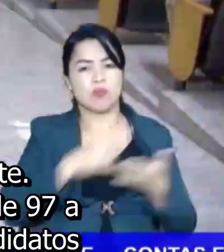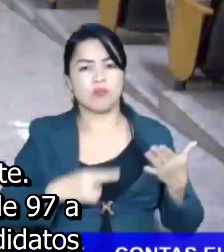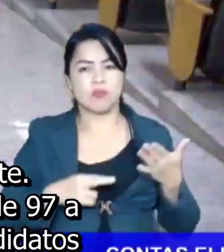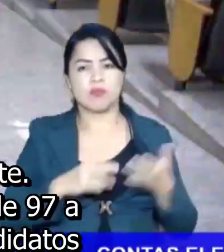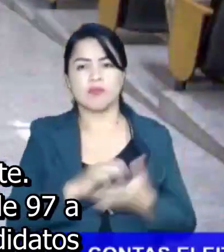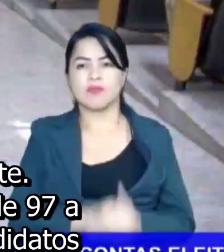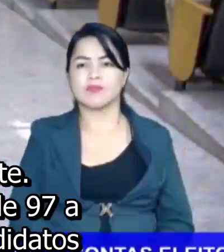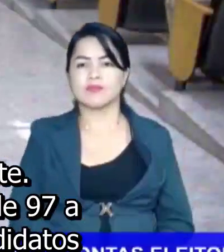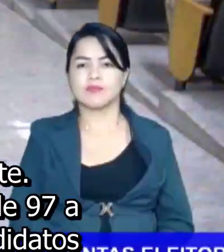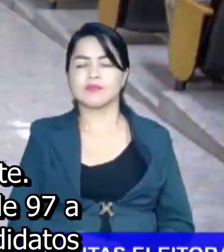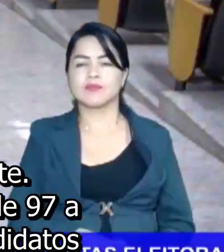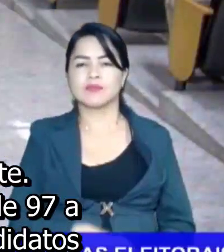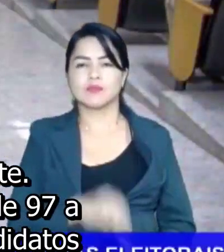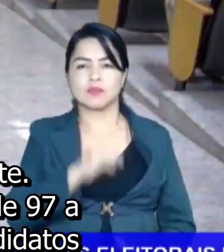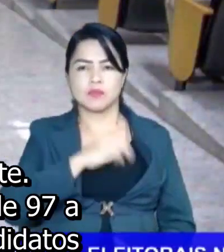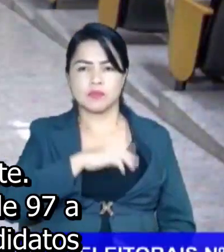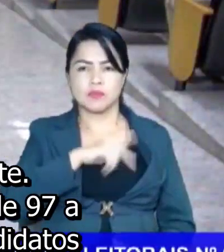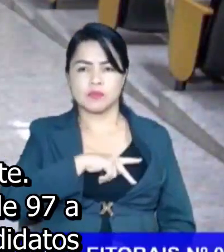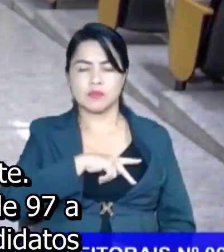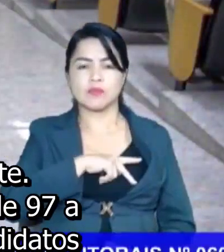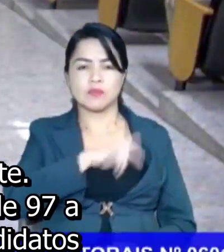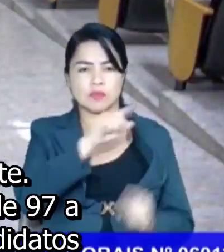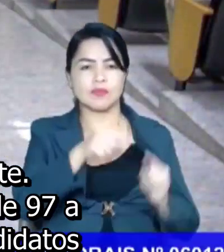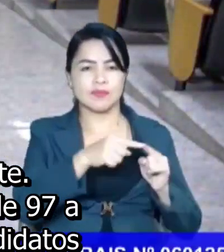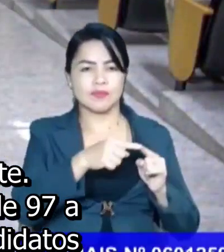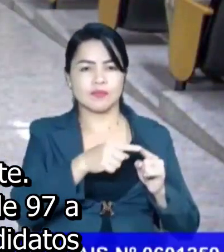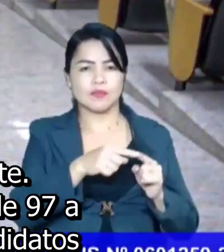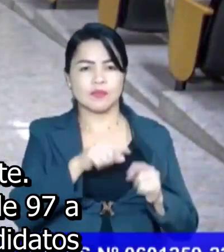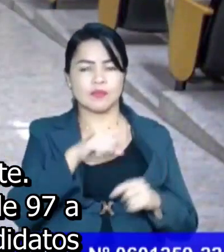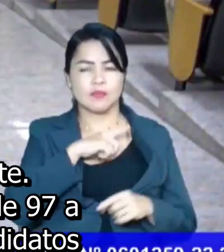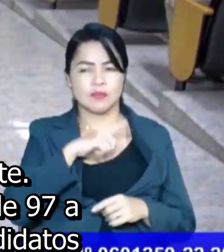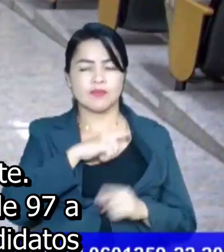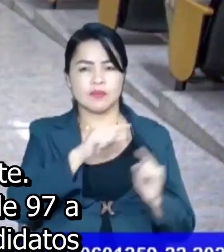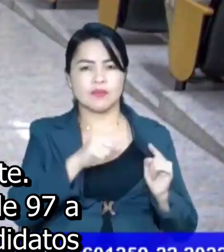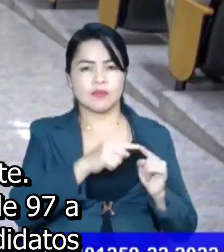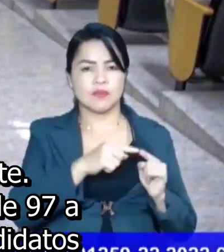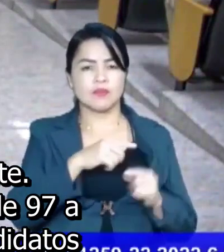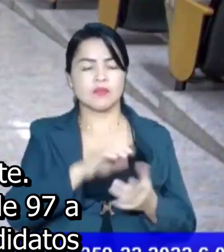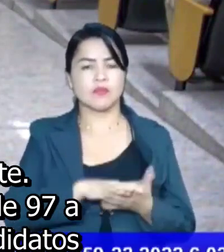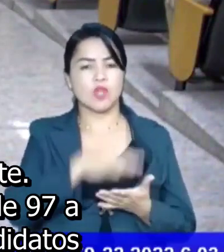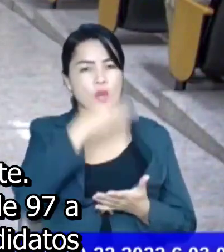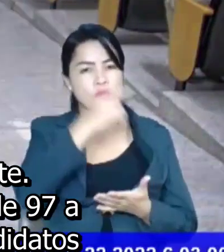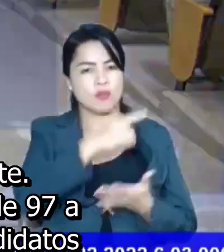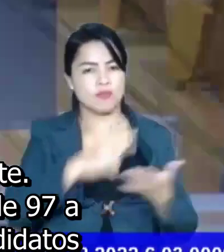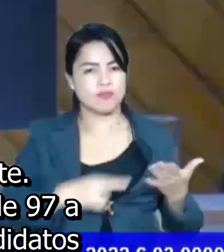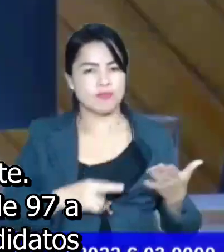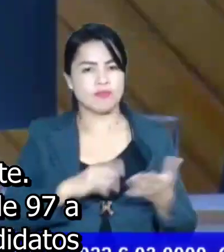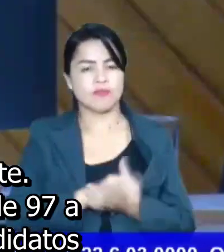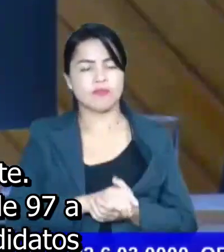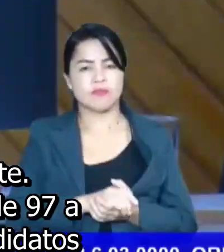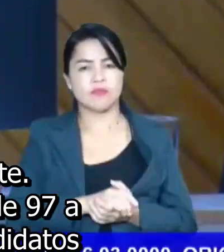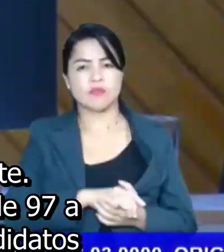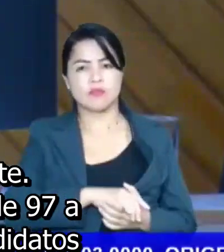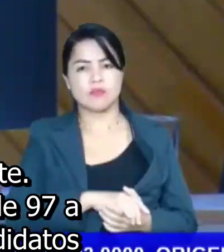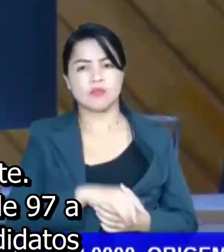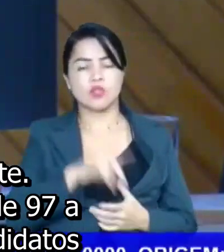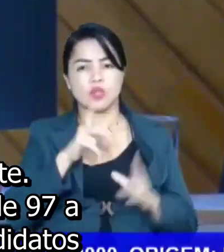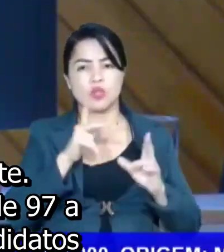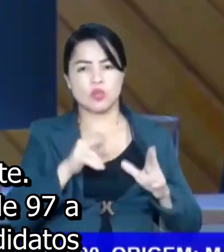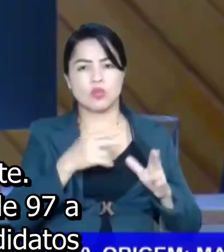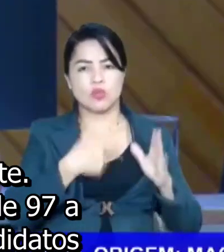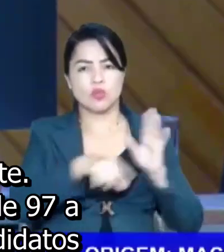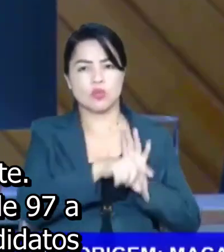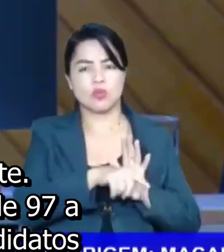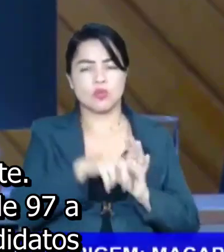Relatório, doutor Pablo, mantém o parecer? Imagem ampla do Reitero o plenário. parecer, senhor presidente. Doutora Paola, reiterado. Conforme a Lei Novamente, 9.504/97,